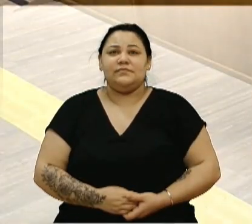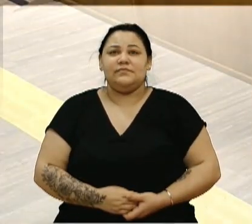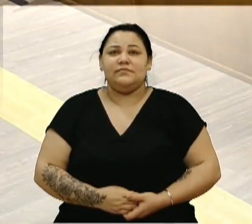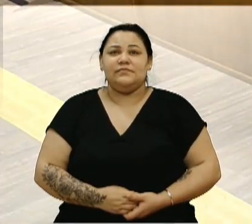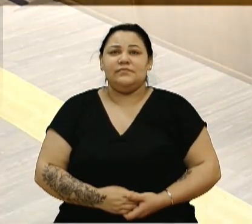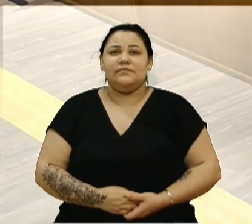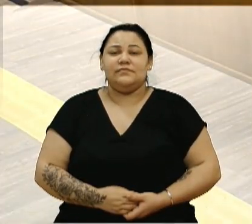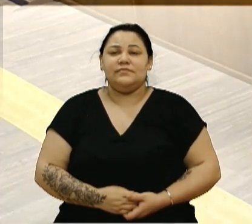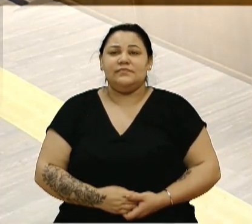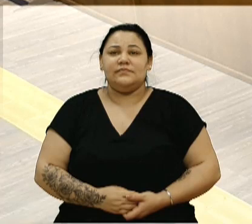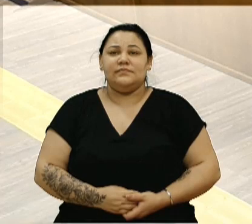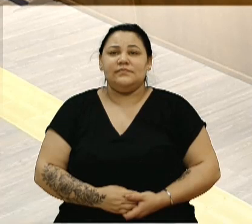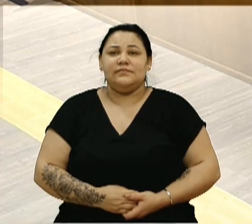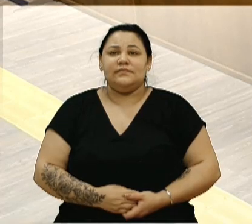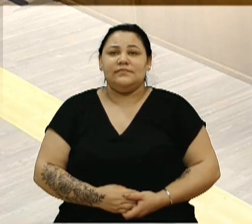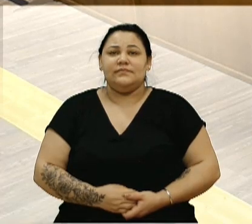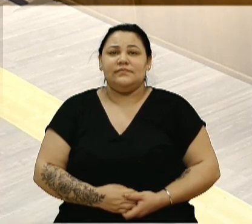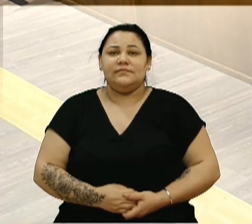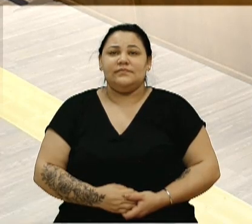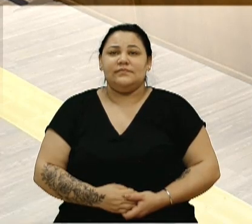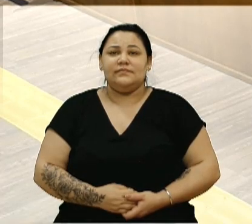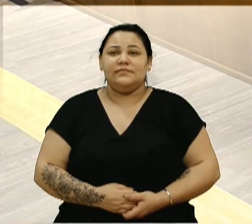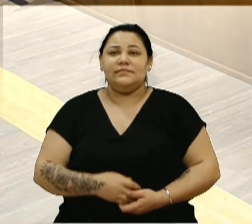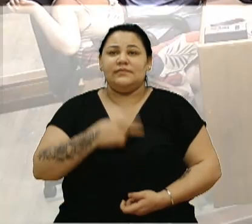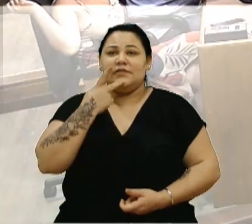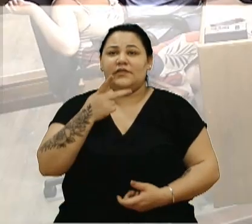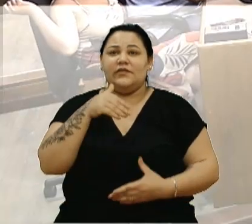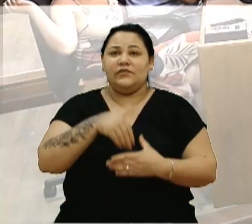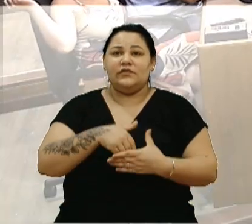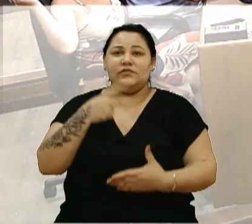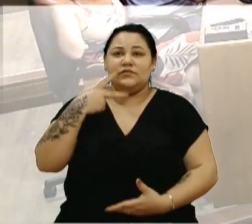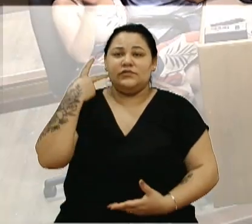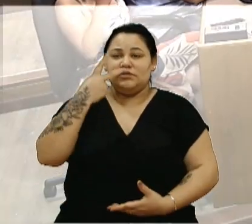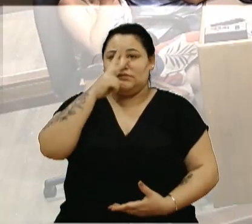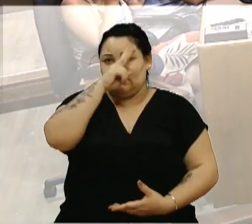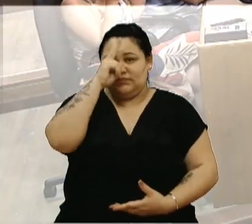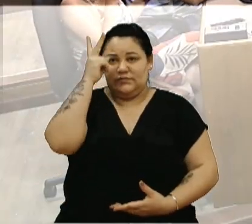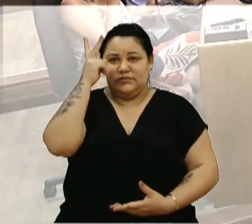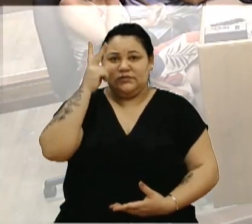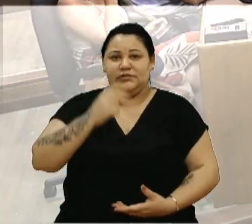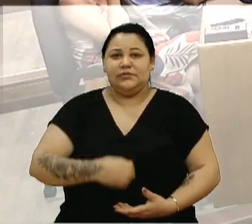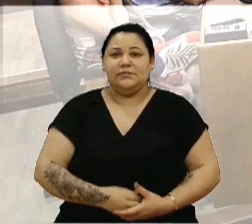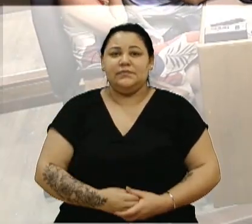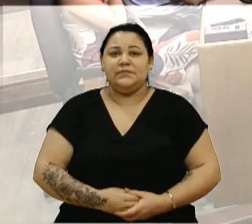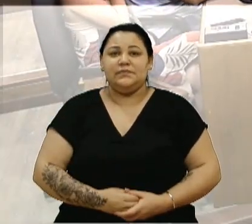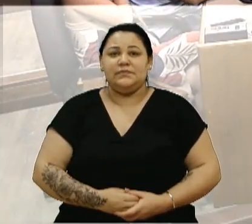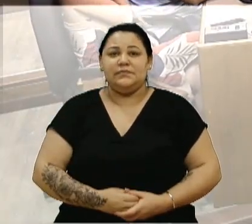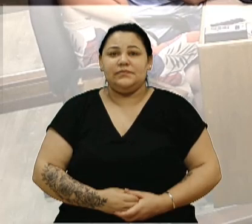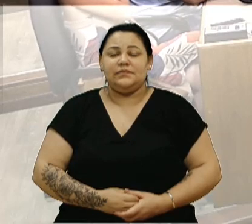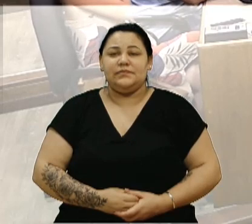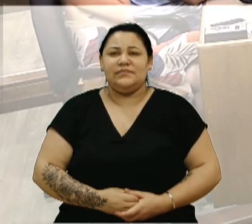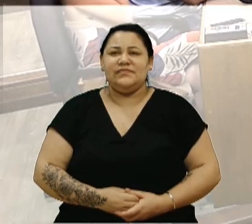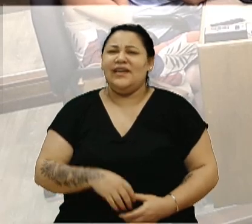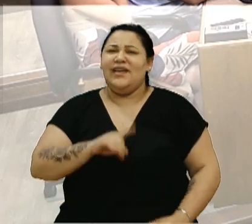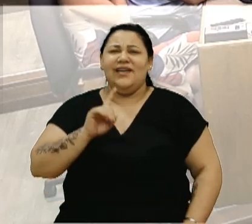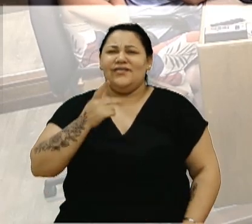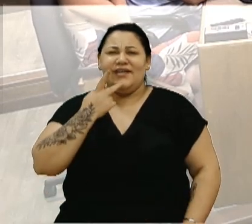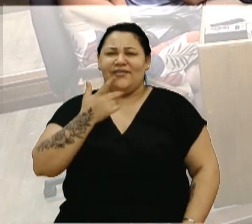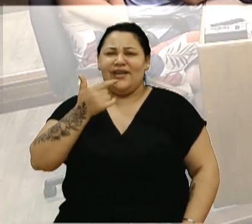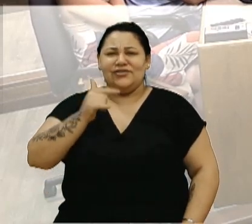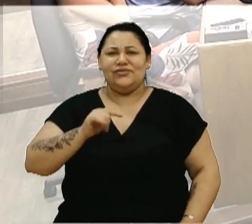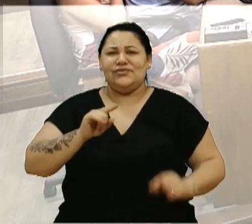Declarar voto. Para declarar voto, vereador Velocino. Não ia falar